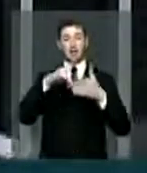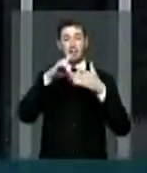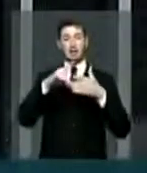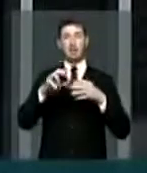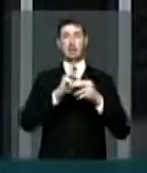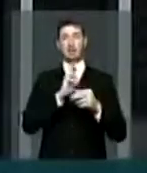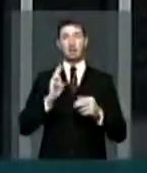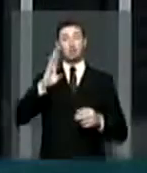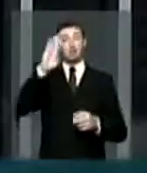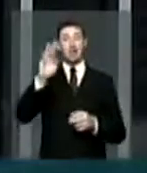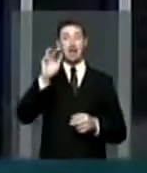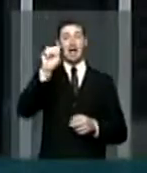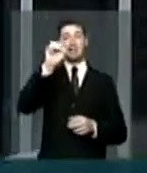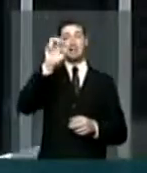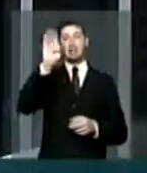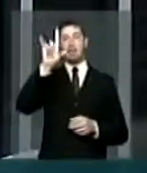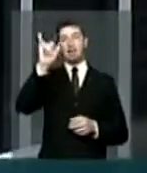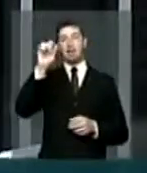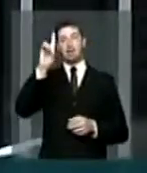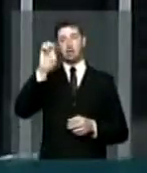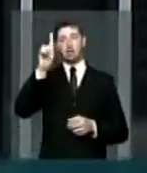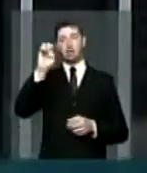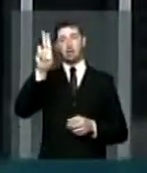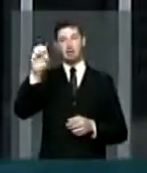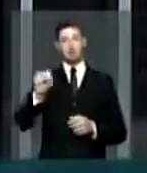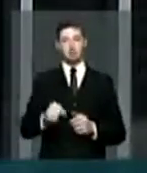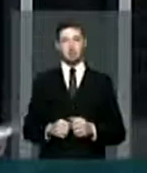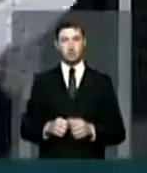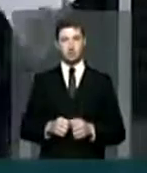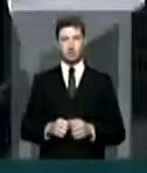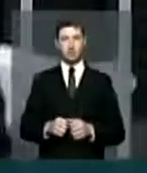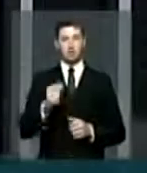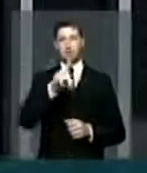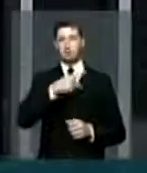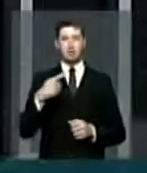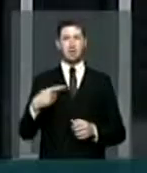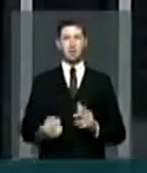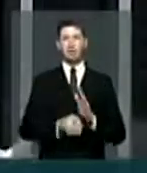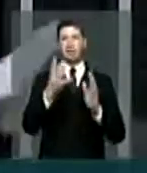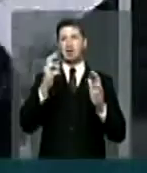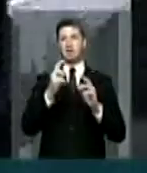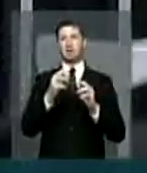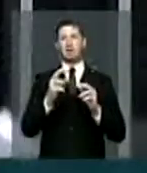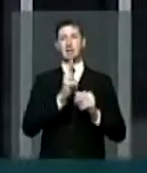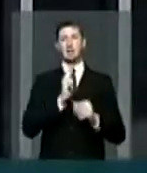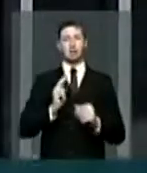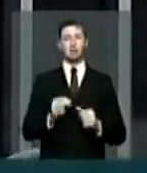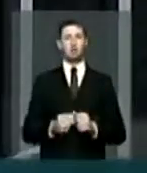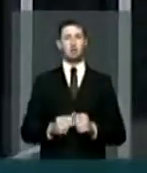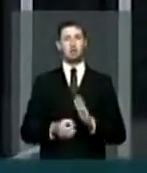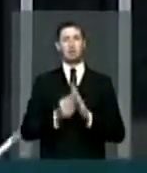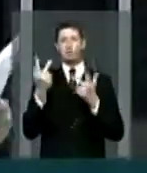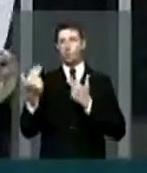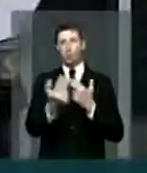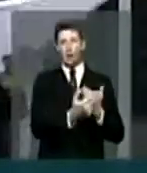especialmente da Igreja Assembleia de Deus, que faço parte, na pessoa do presidente, o pastor Ailton José Alves, aos demais pastores de várias denominações, aos muitos pastores de nossa